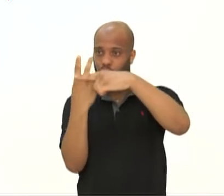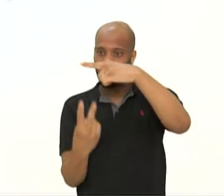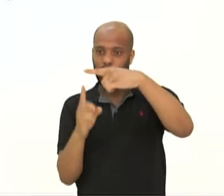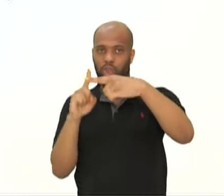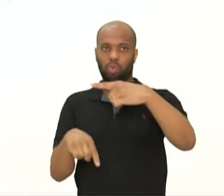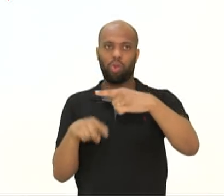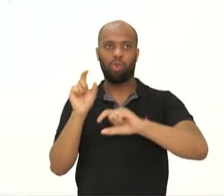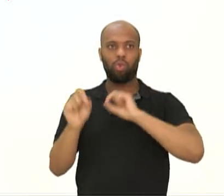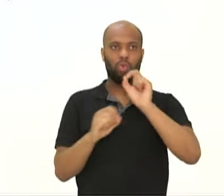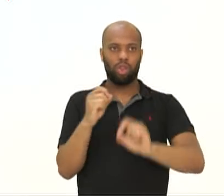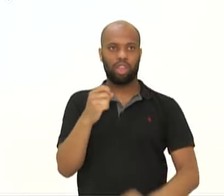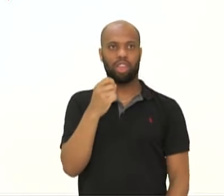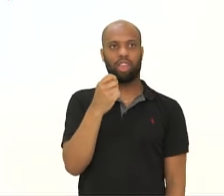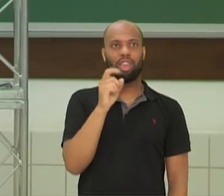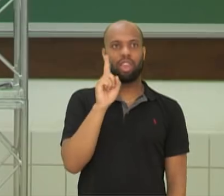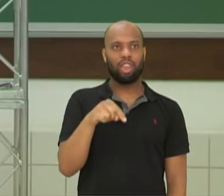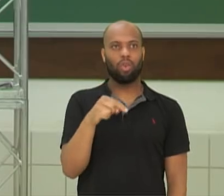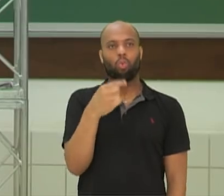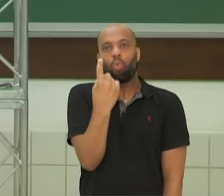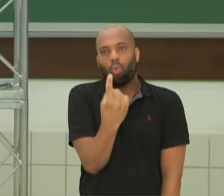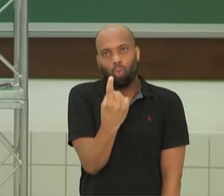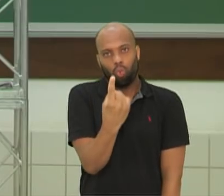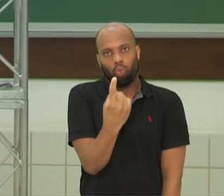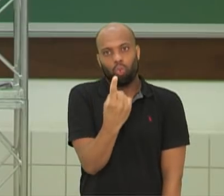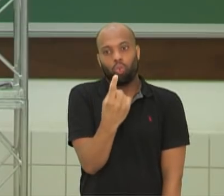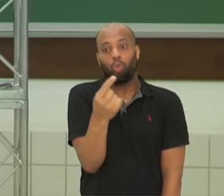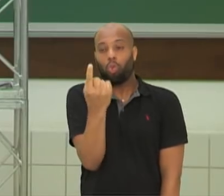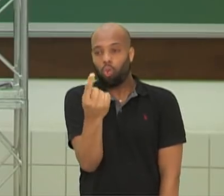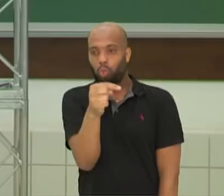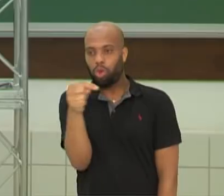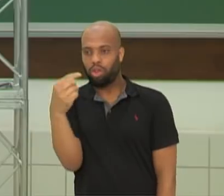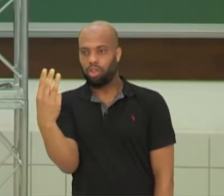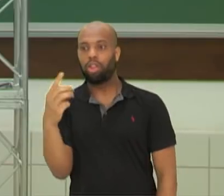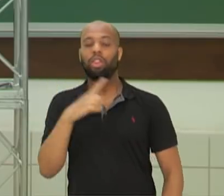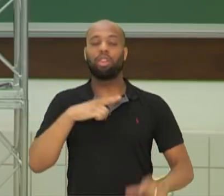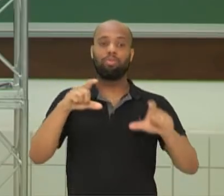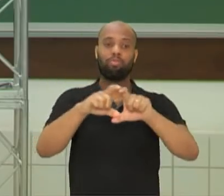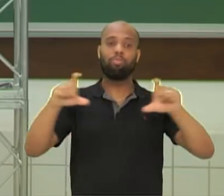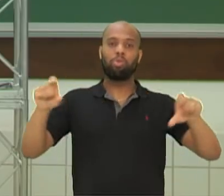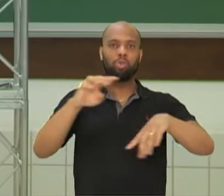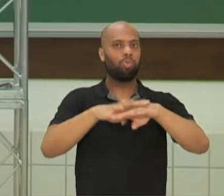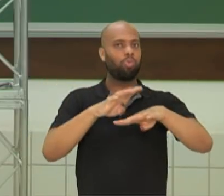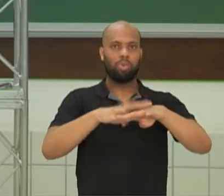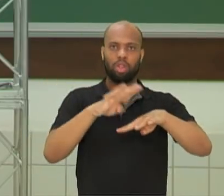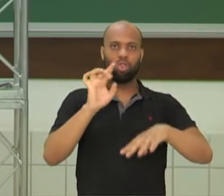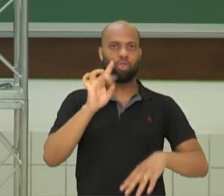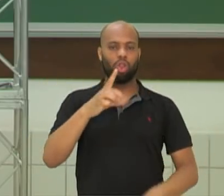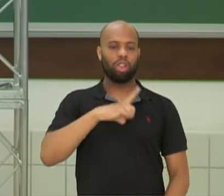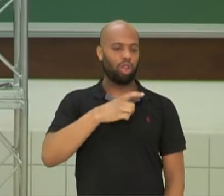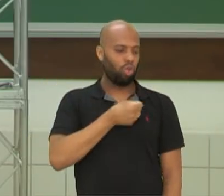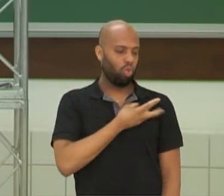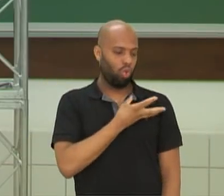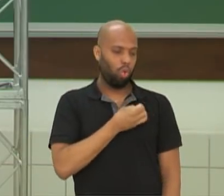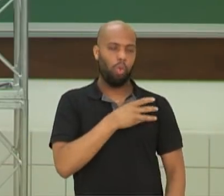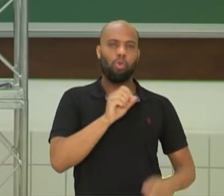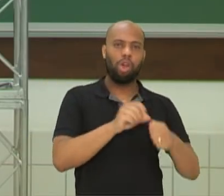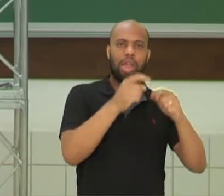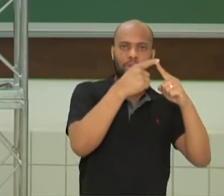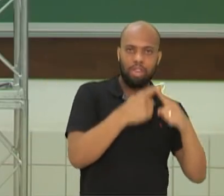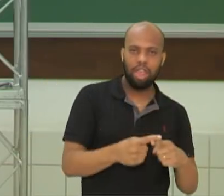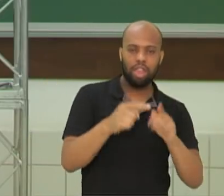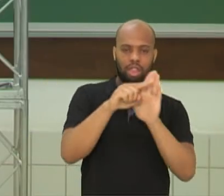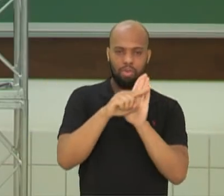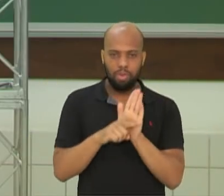expressão numérica. Você só tem números, né, e operações. Numa expressão numérica, você